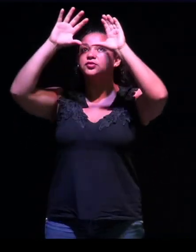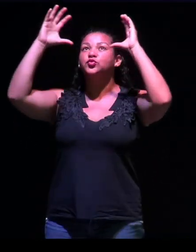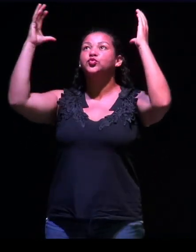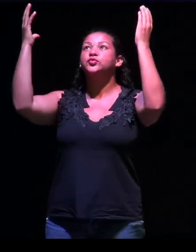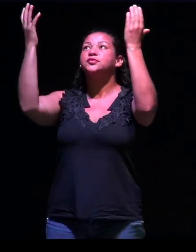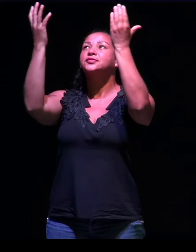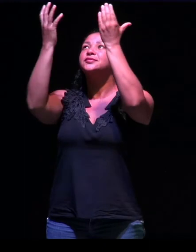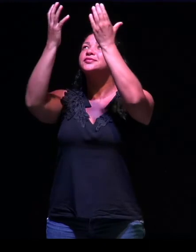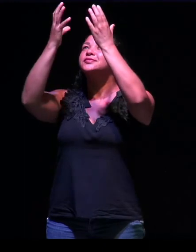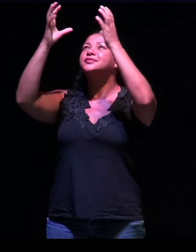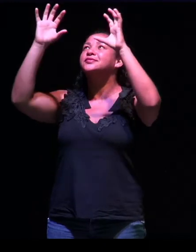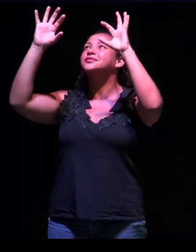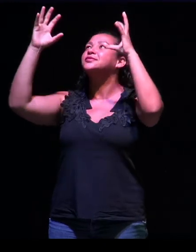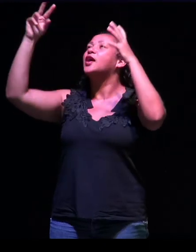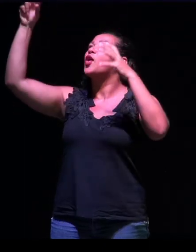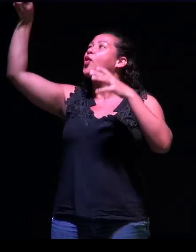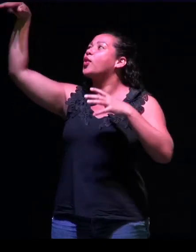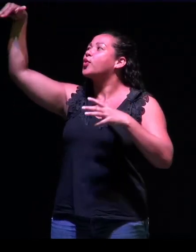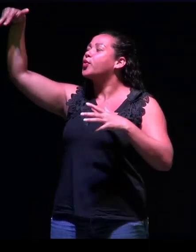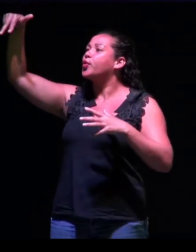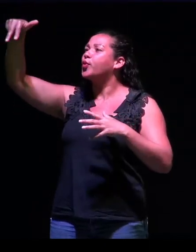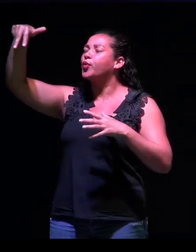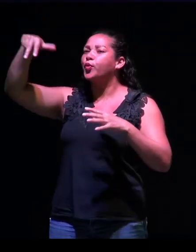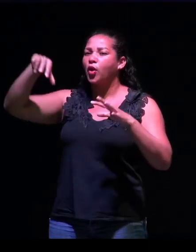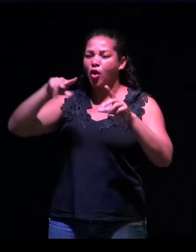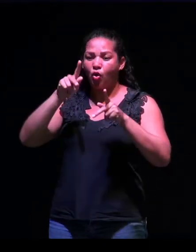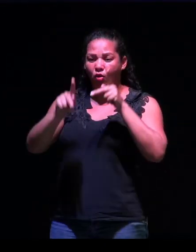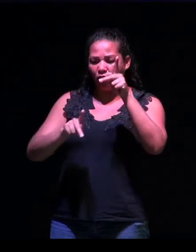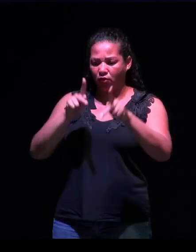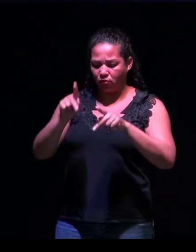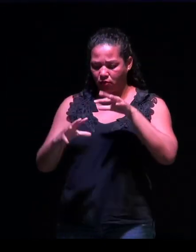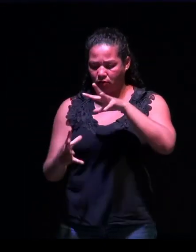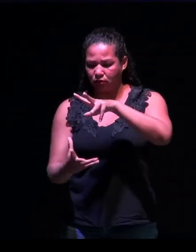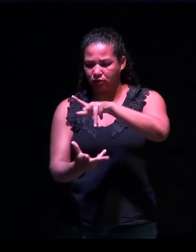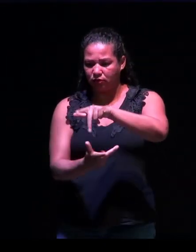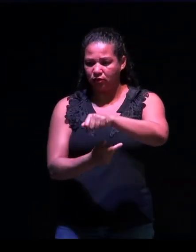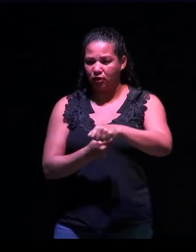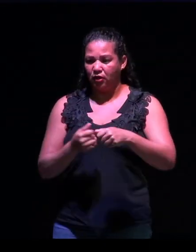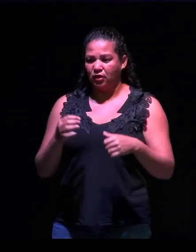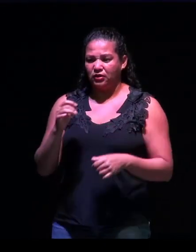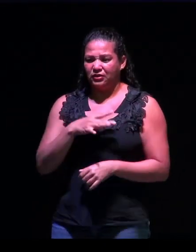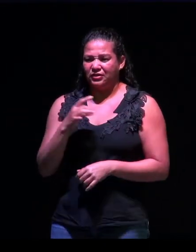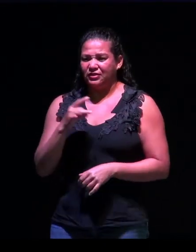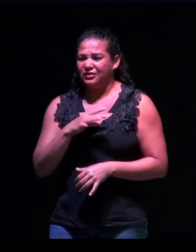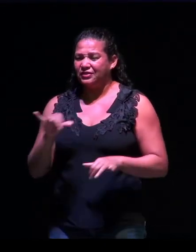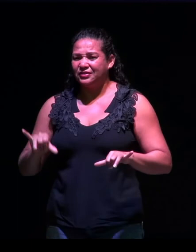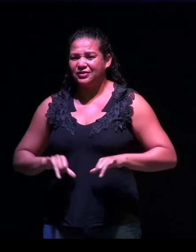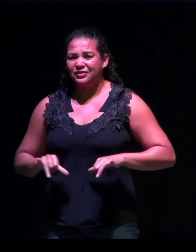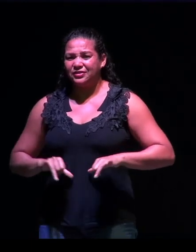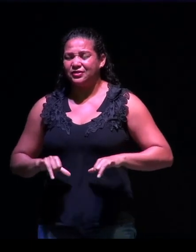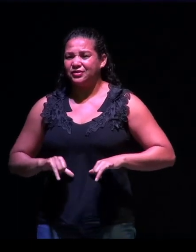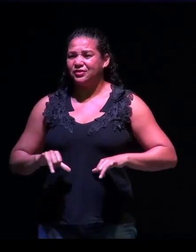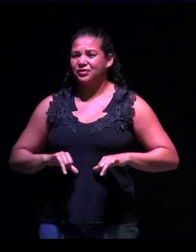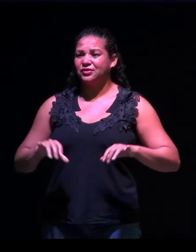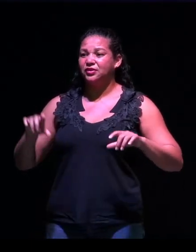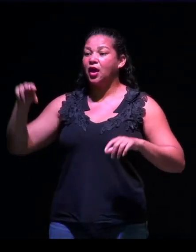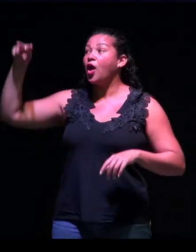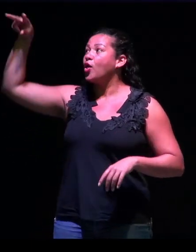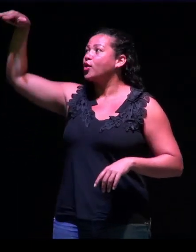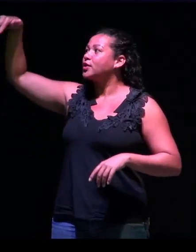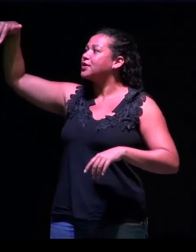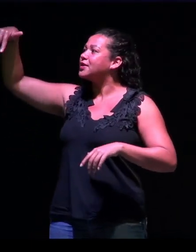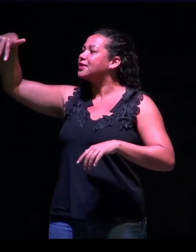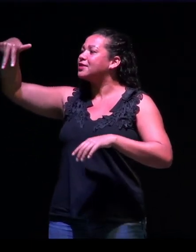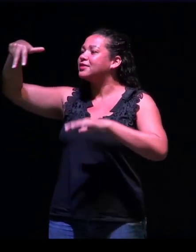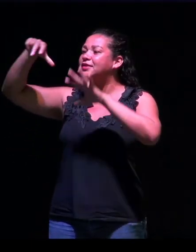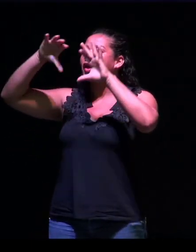do Homem. Todos os povos da terra se lamentarão e verão o Filho do Homem vindo sobre as nuvens do céu com poder e grande